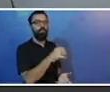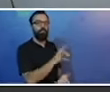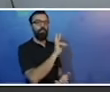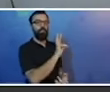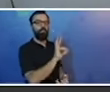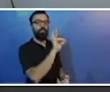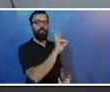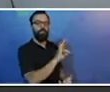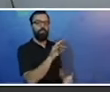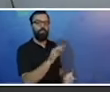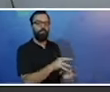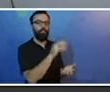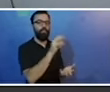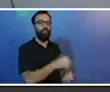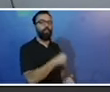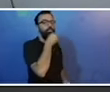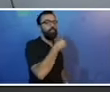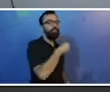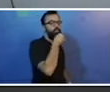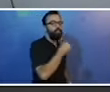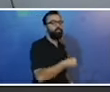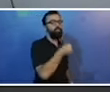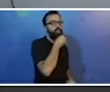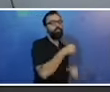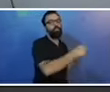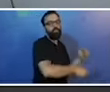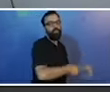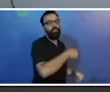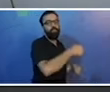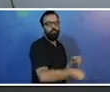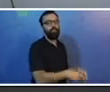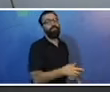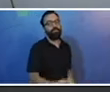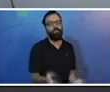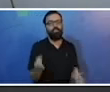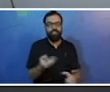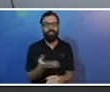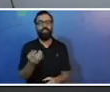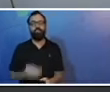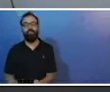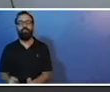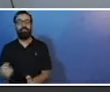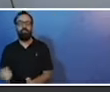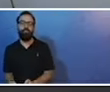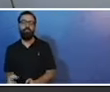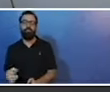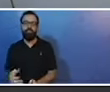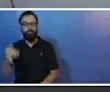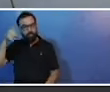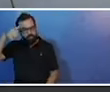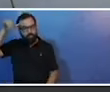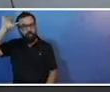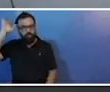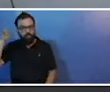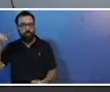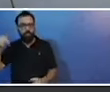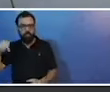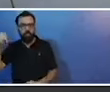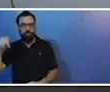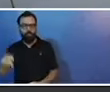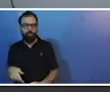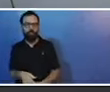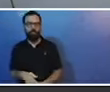mosca a mosca na velha e a velha fiata acabando nossa música estava o boi no seu